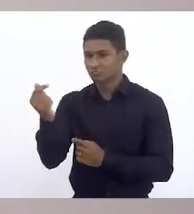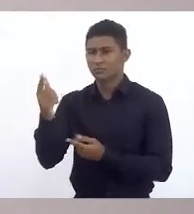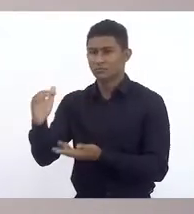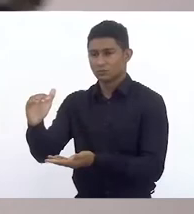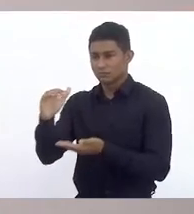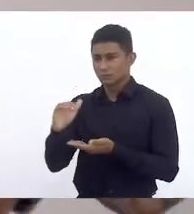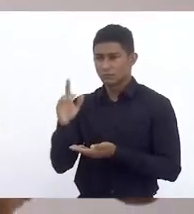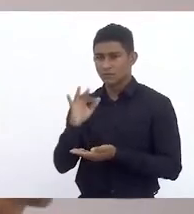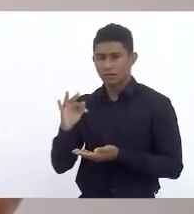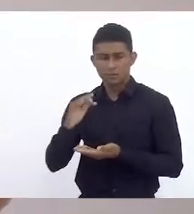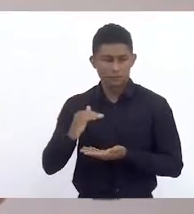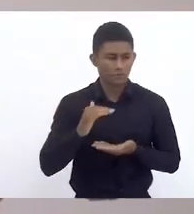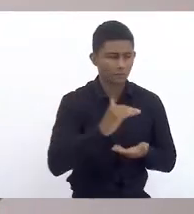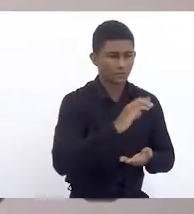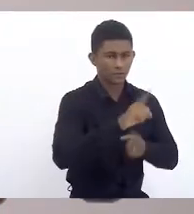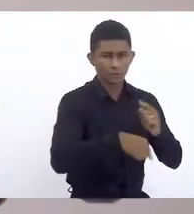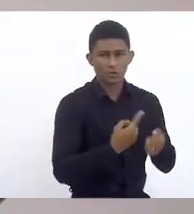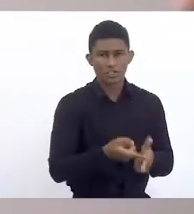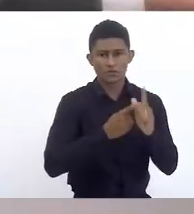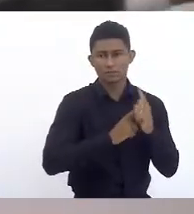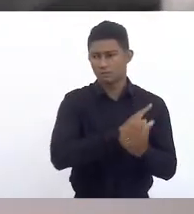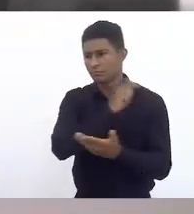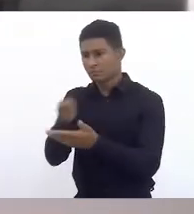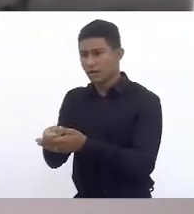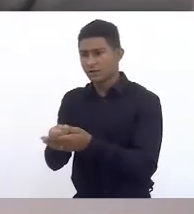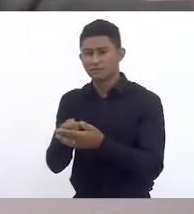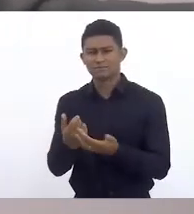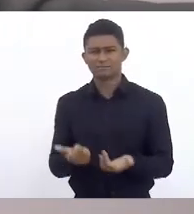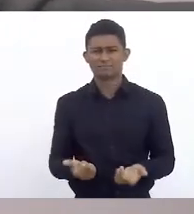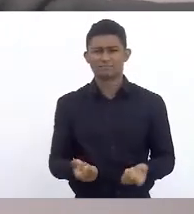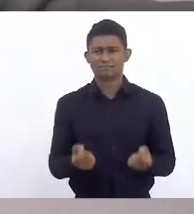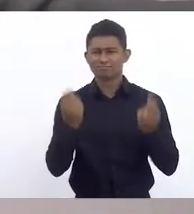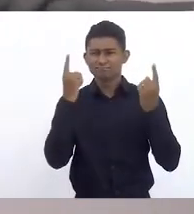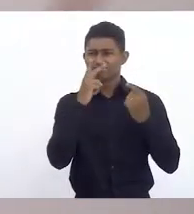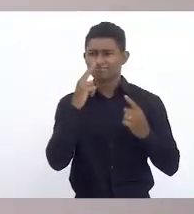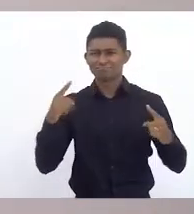aqui e a gente devolve pagando dívida. Mas o que é isso?